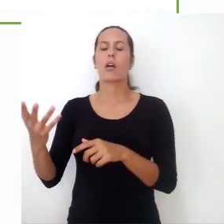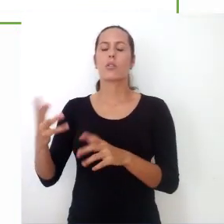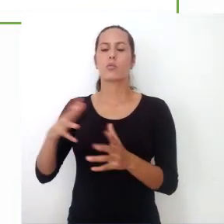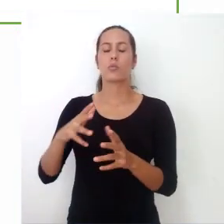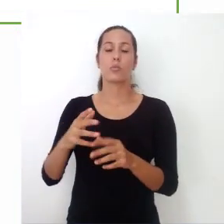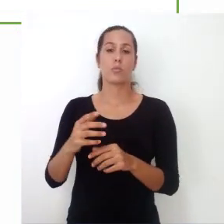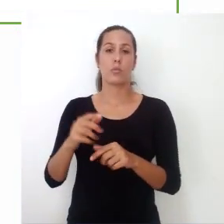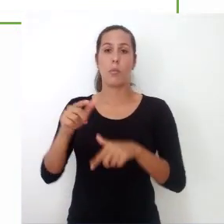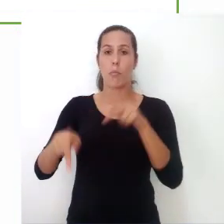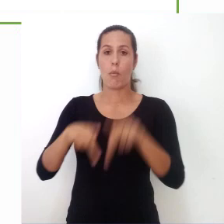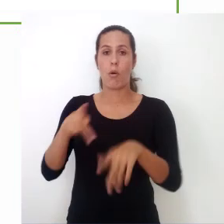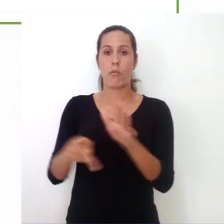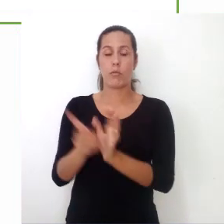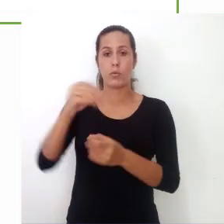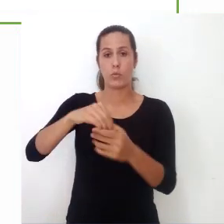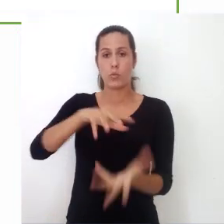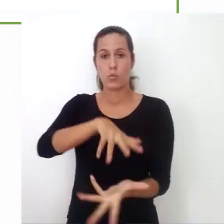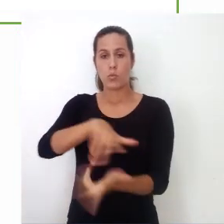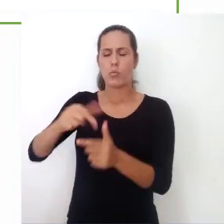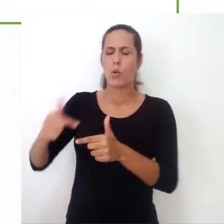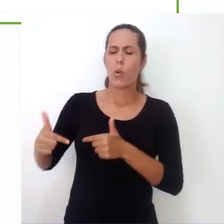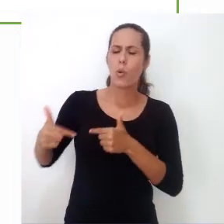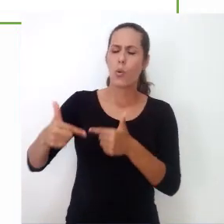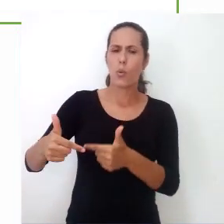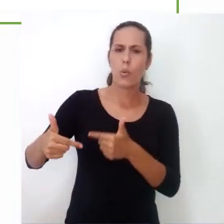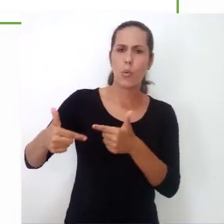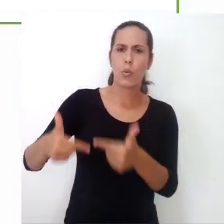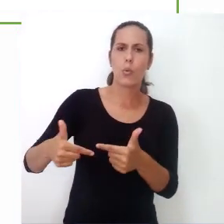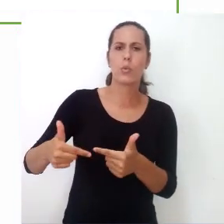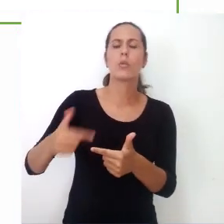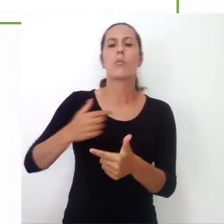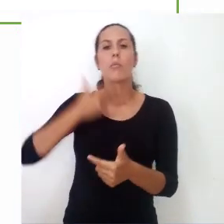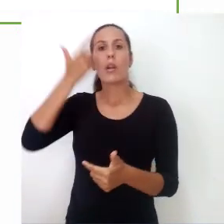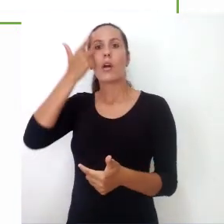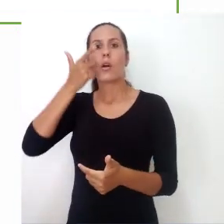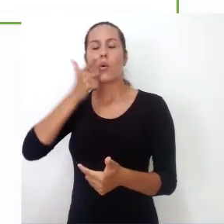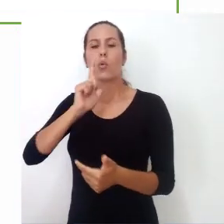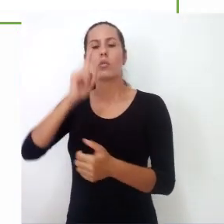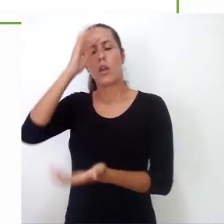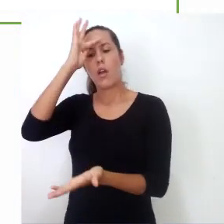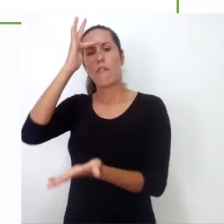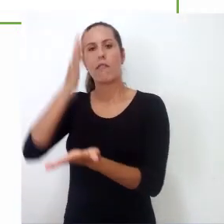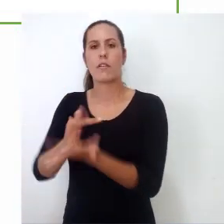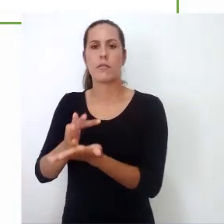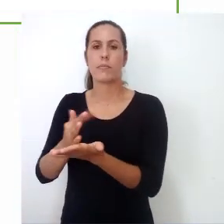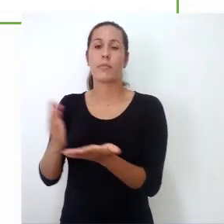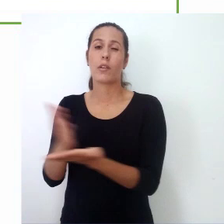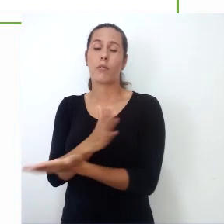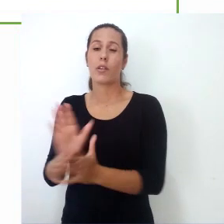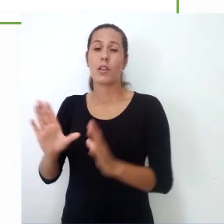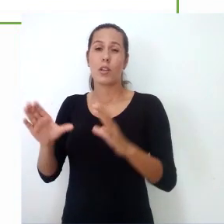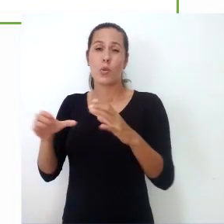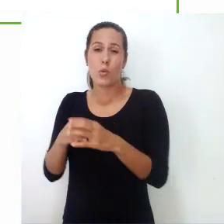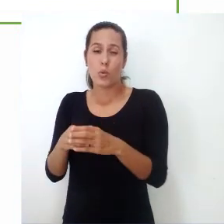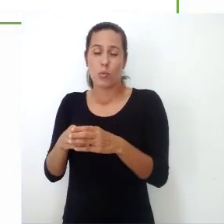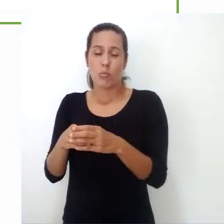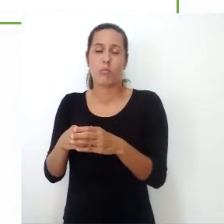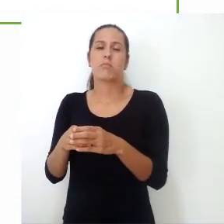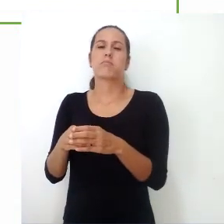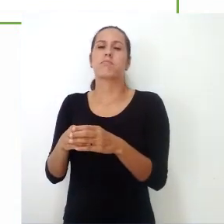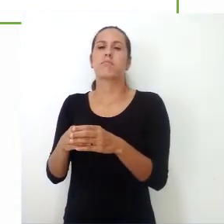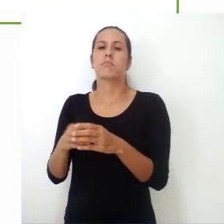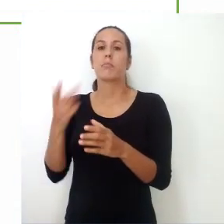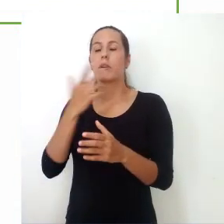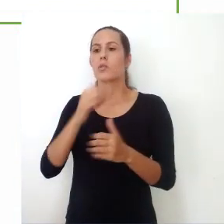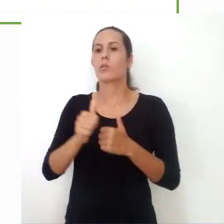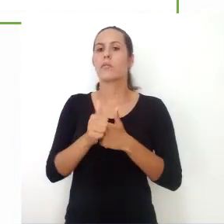para poderem professar a sua fé? Muitas vezes são minorias que são perseguidas. Então tudo